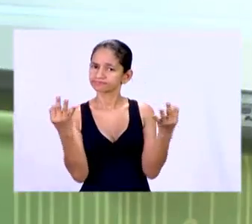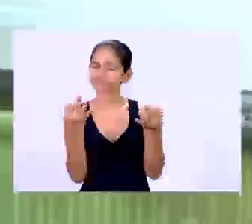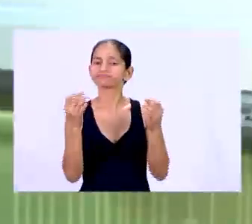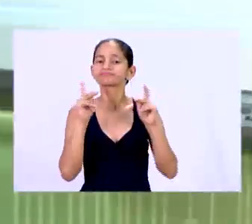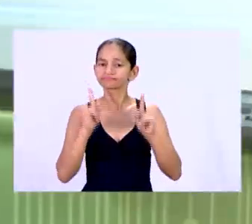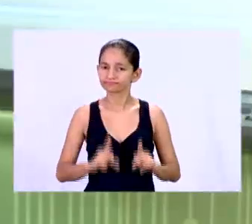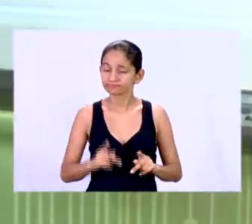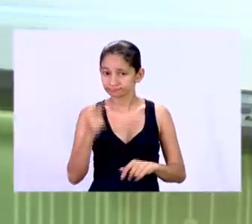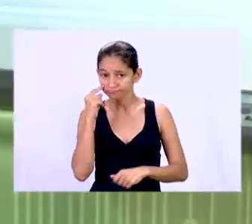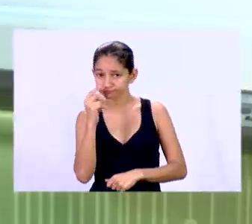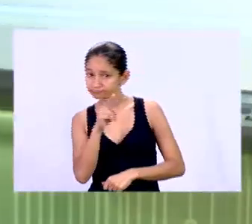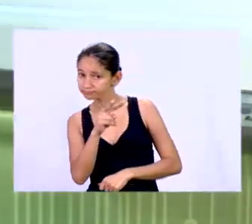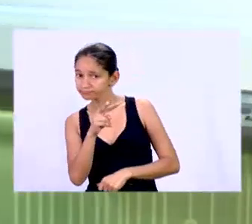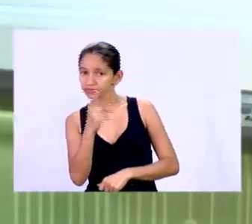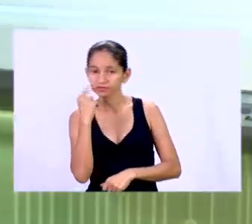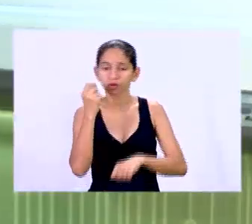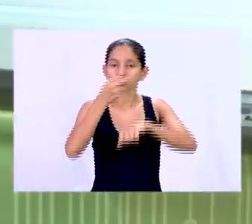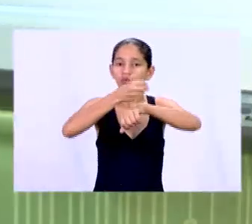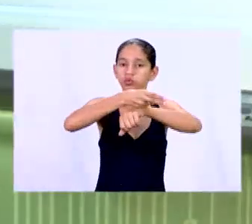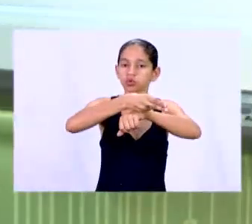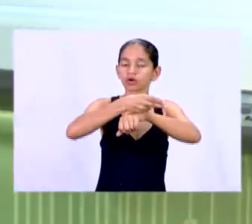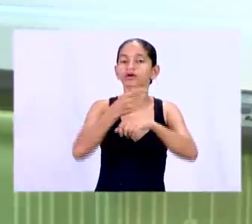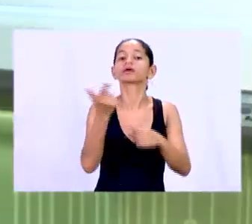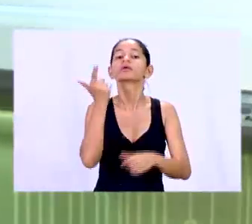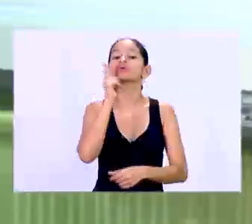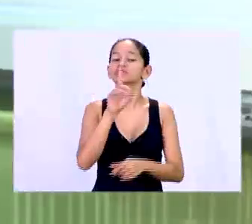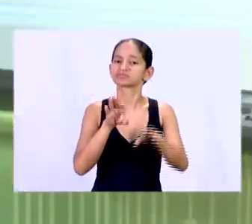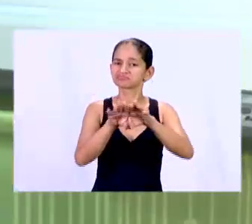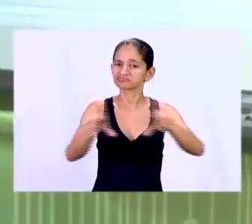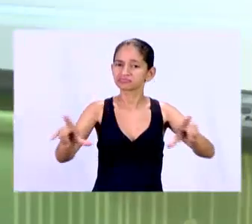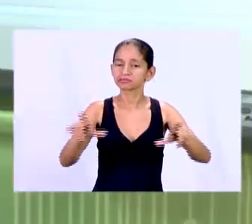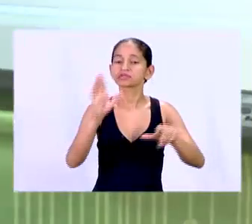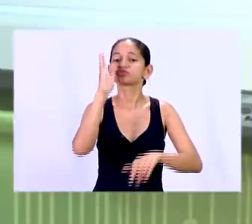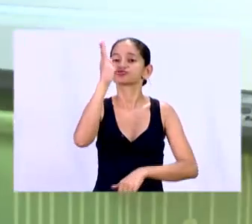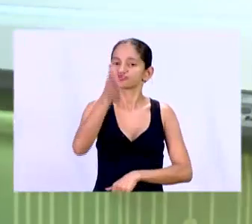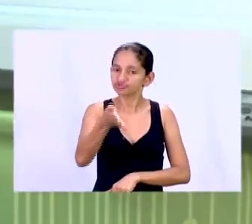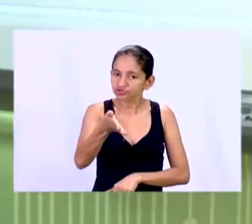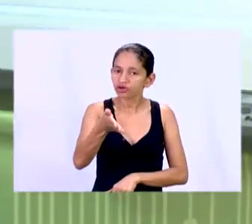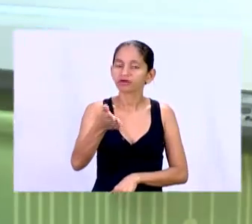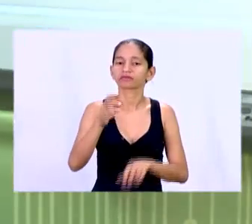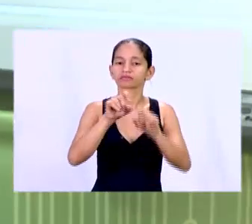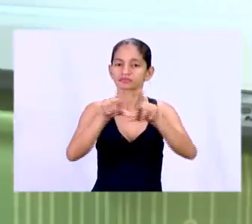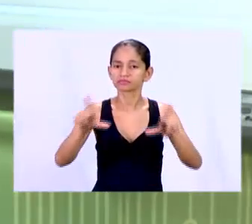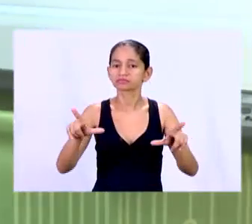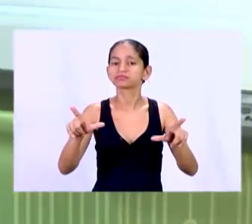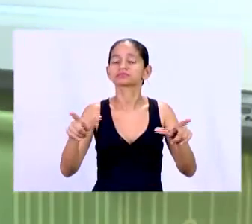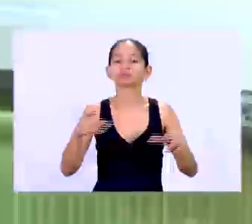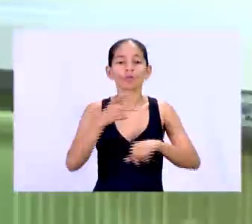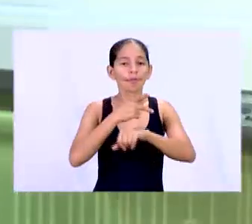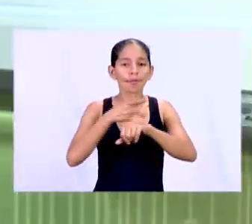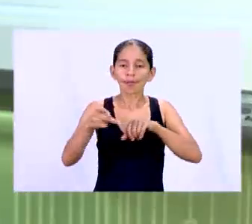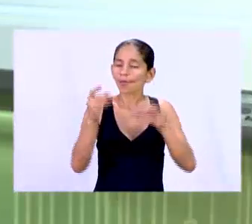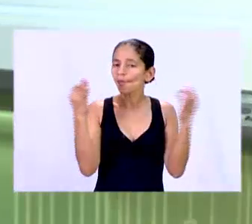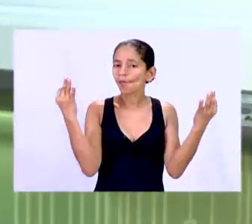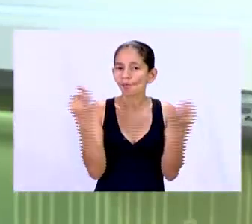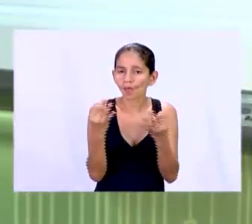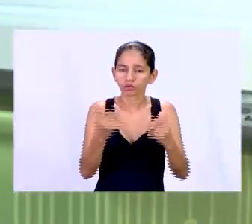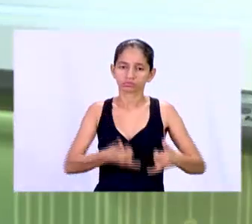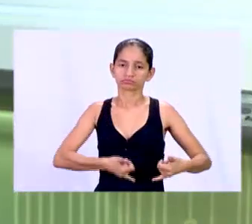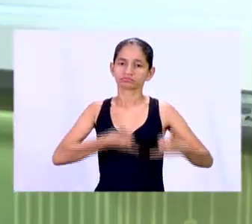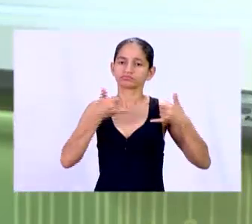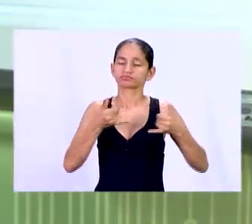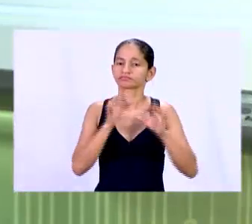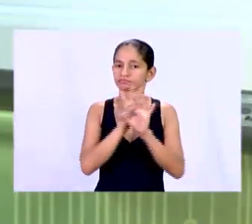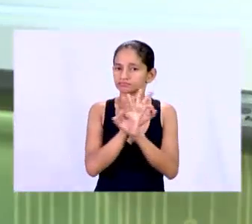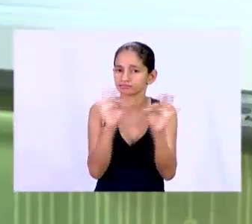profissional, né? Ele ir para o mercado de trabalho com uma formação, com um currículo limpo, claro e honesto,